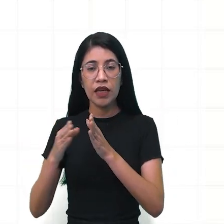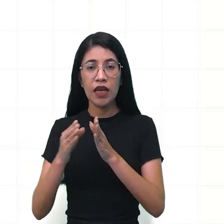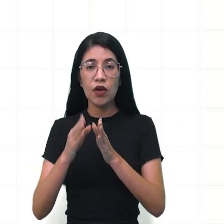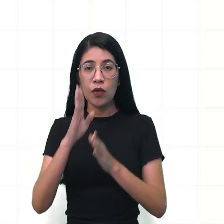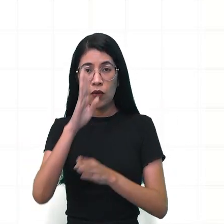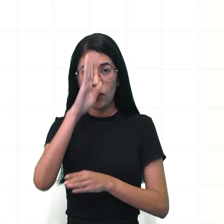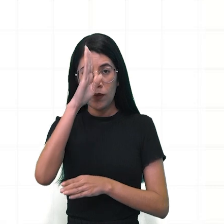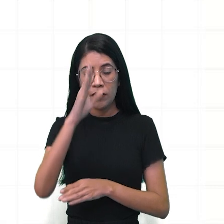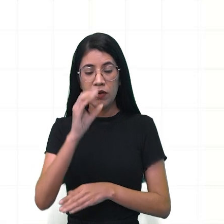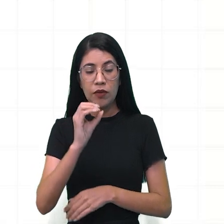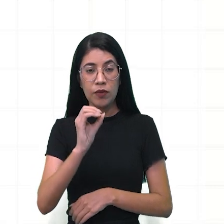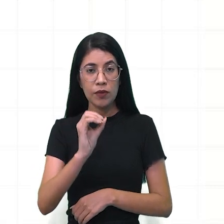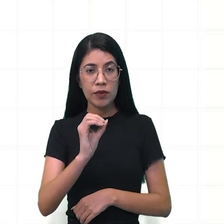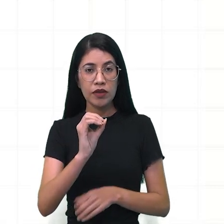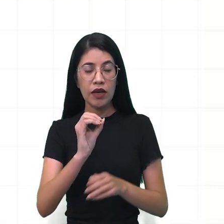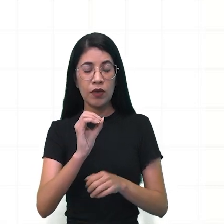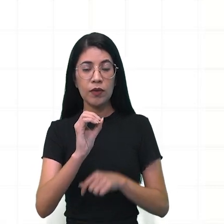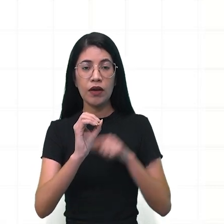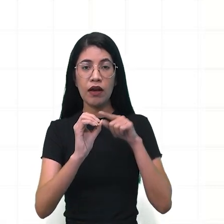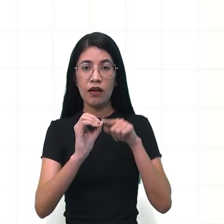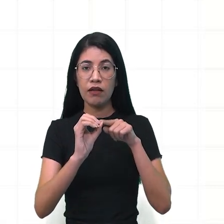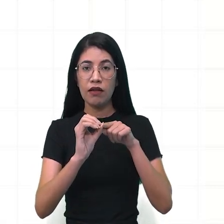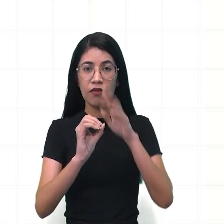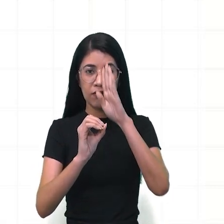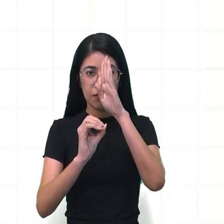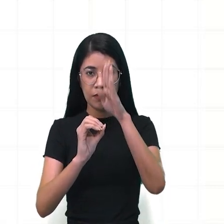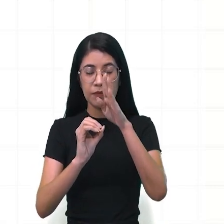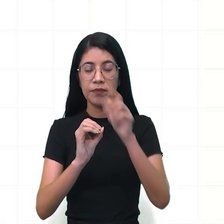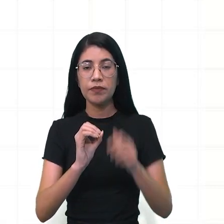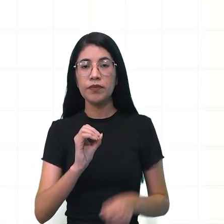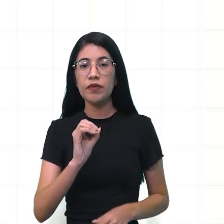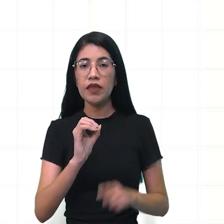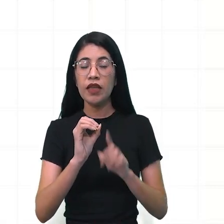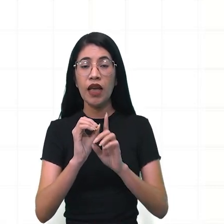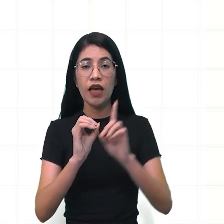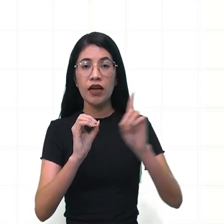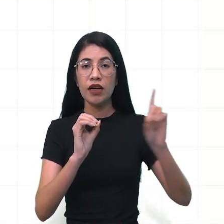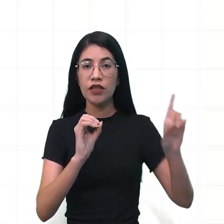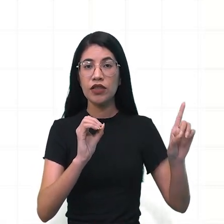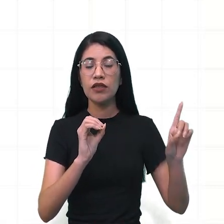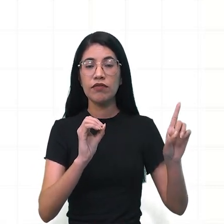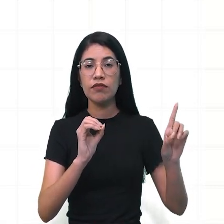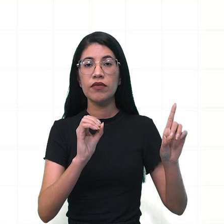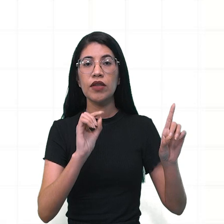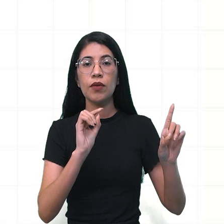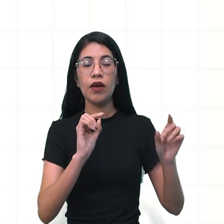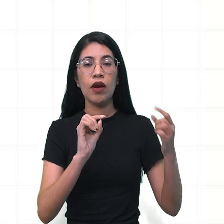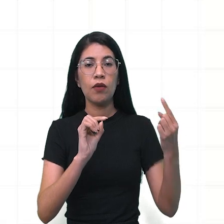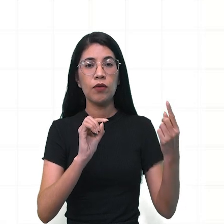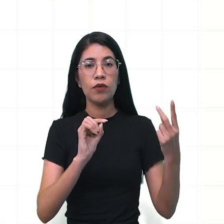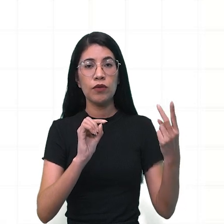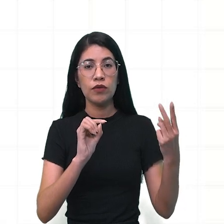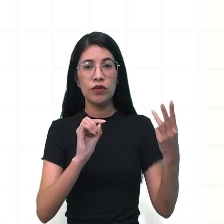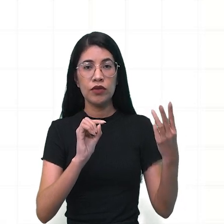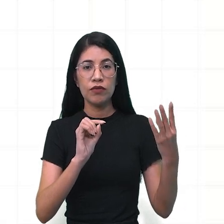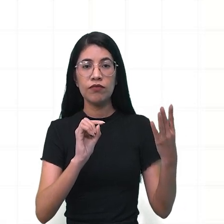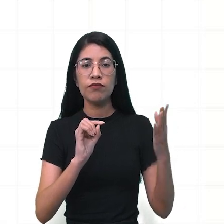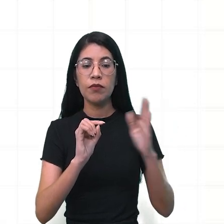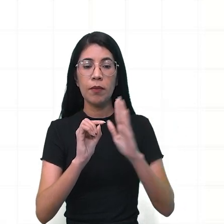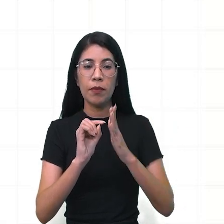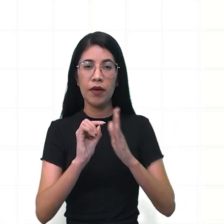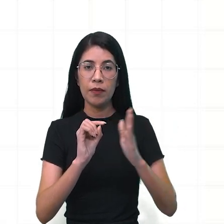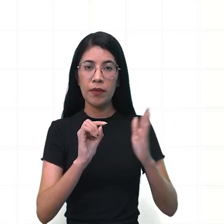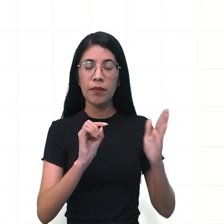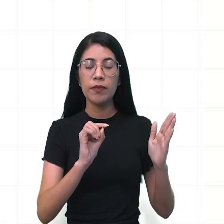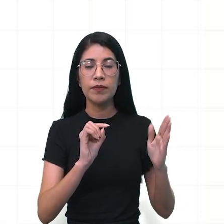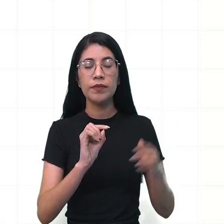zero. Então, se o zero está ali no meio, então à direita nós teremos 1, 2, 3, nessa